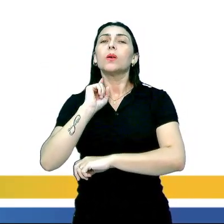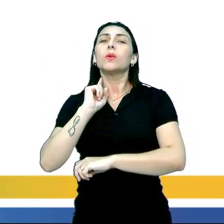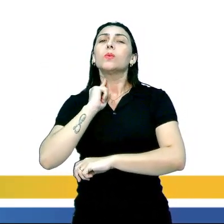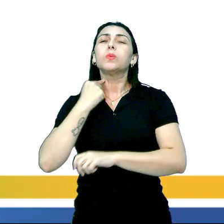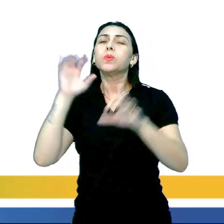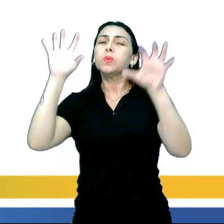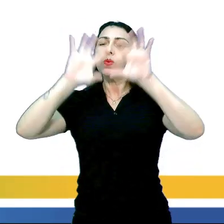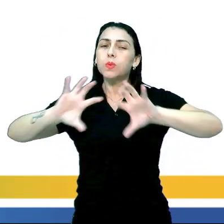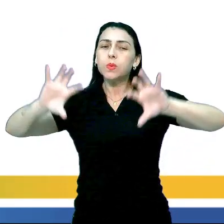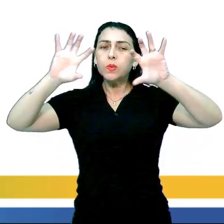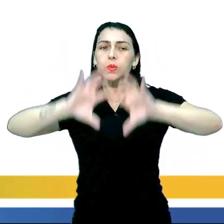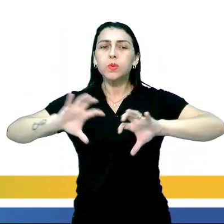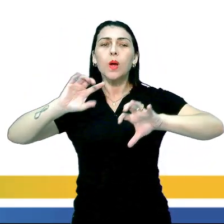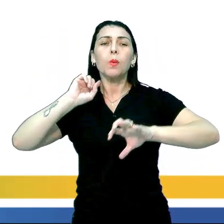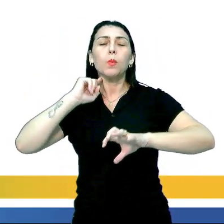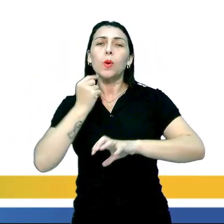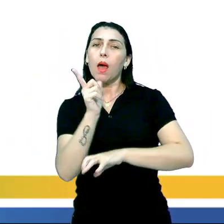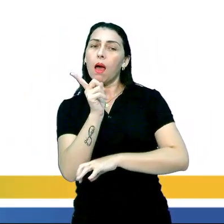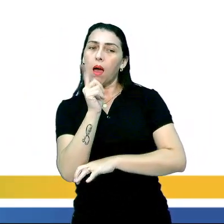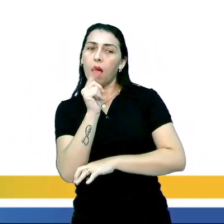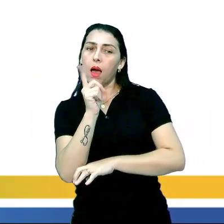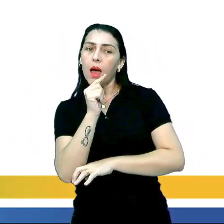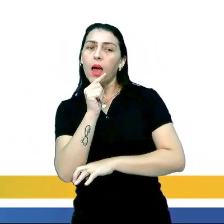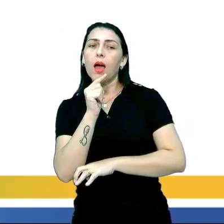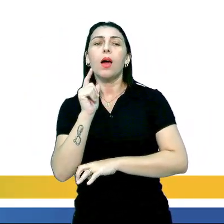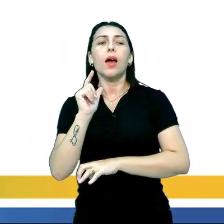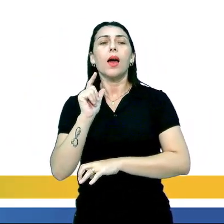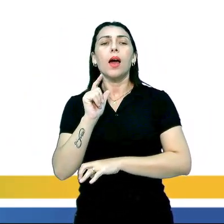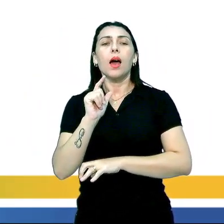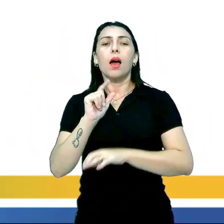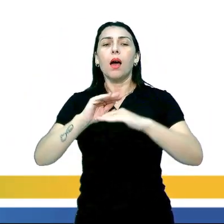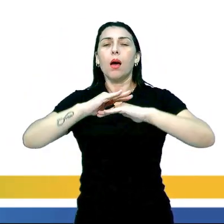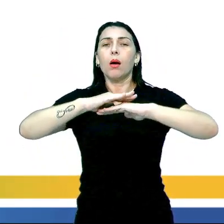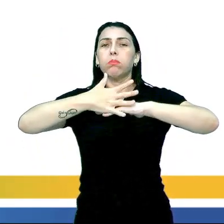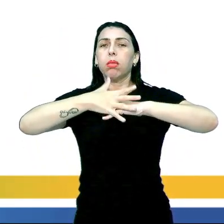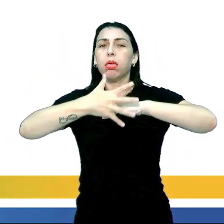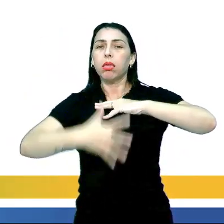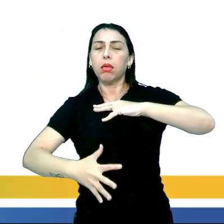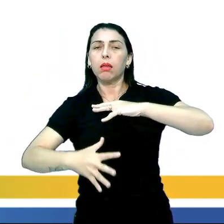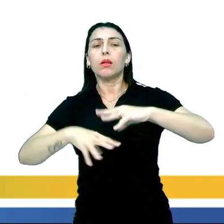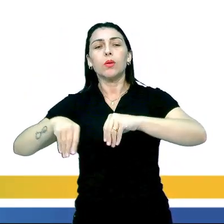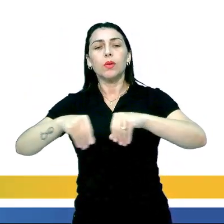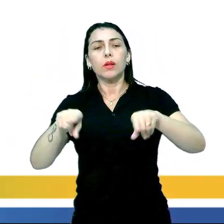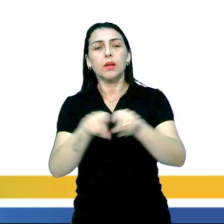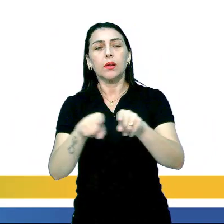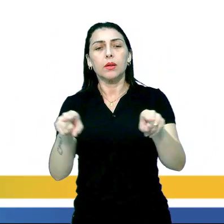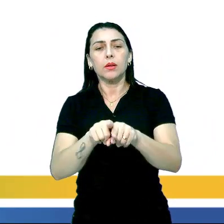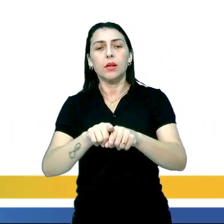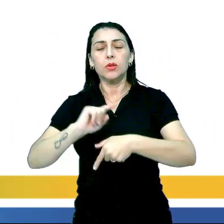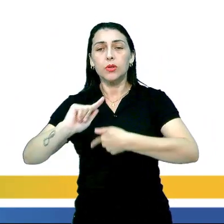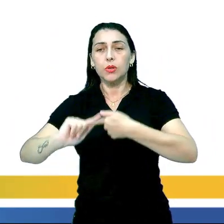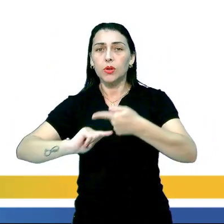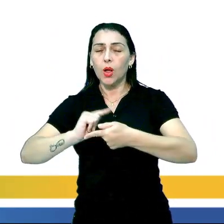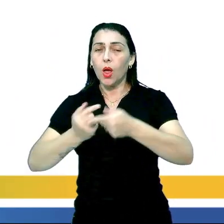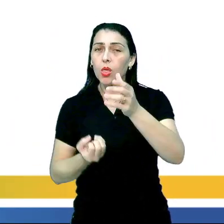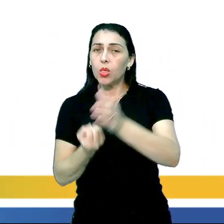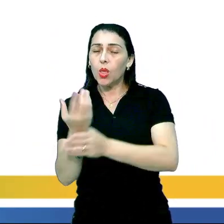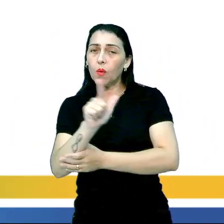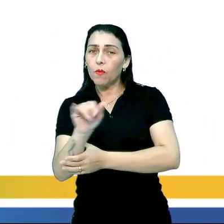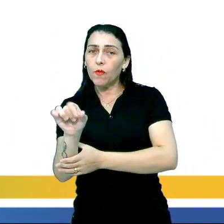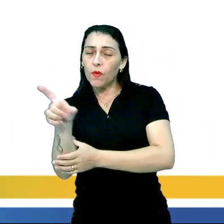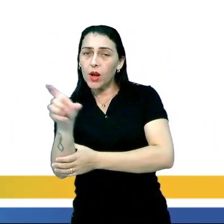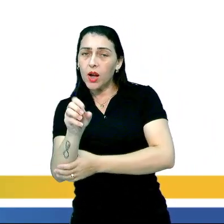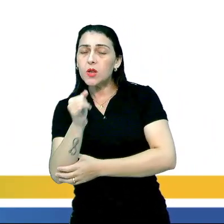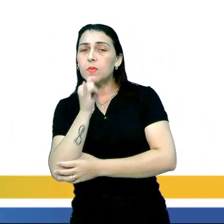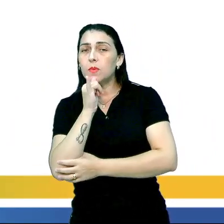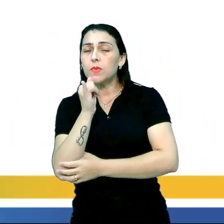a poluição do ar, a poluição da água, a degradação do solo e também a geração de resíduos, quando a gente